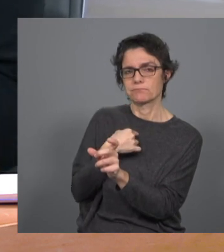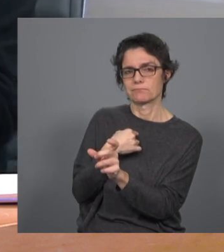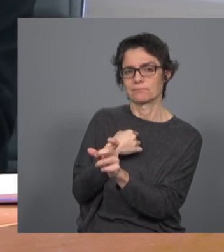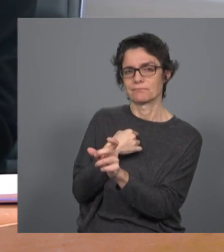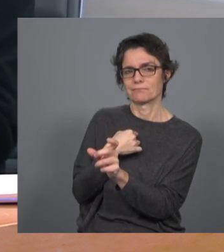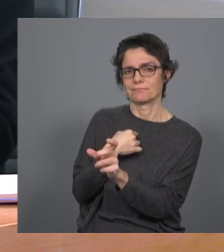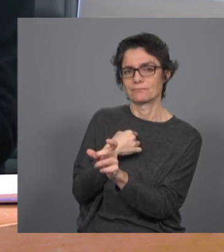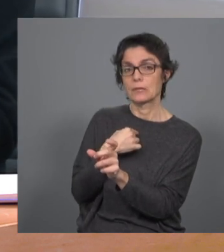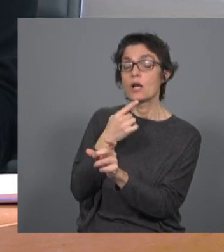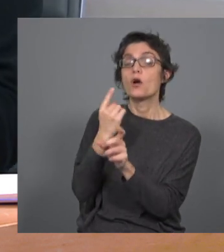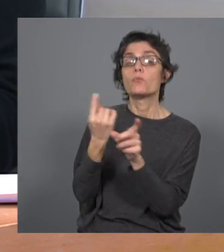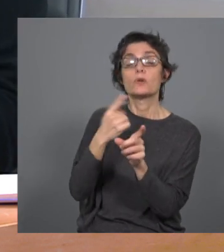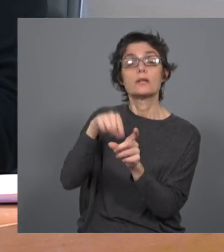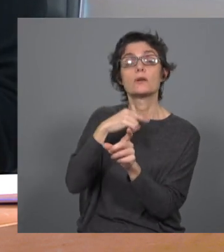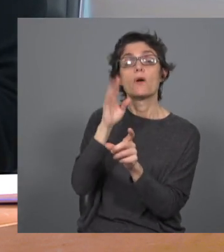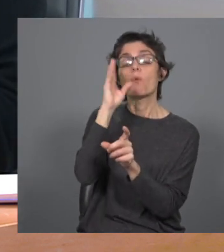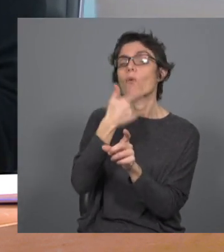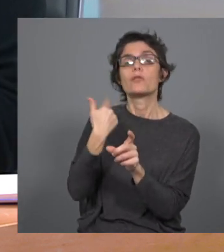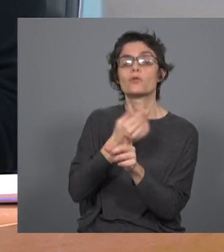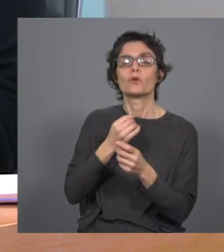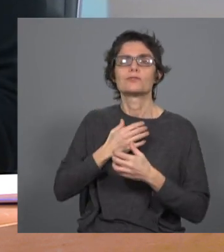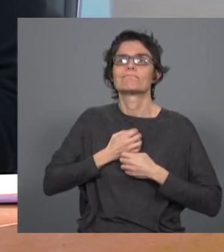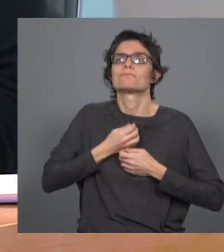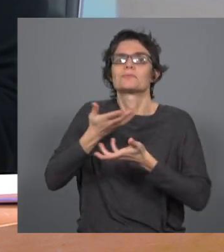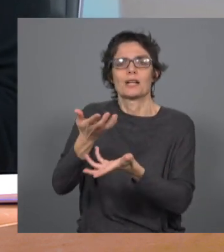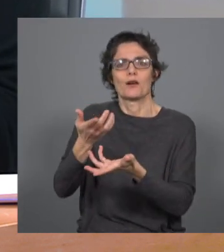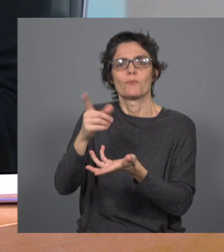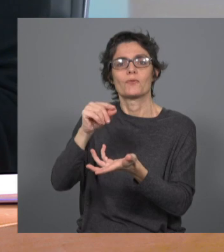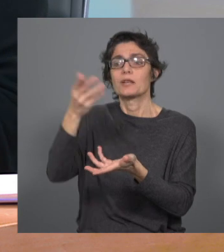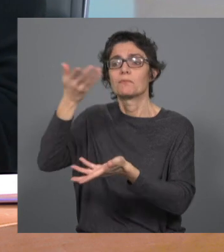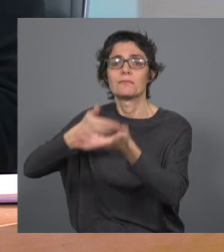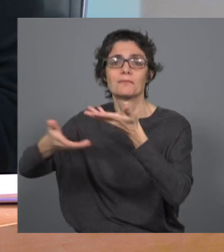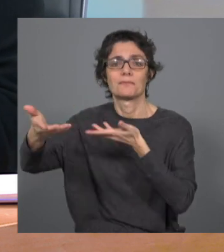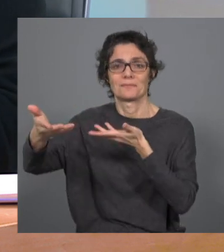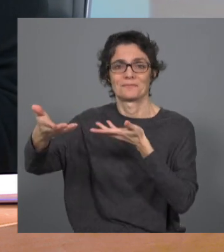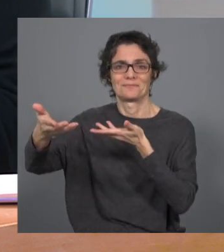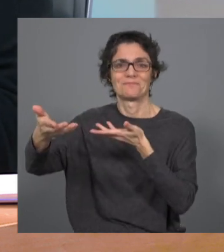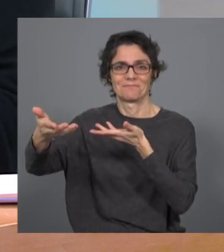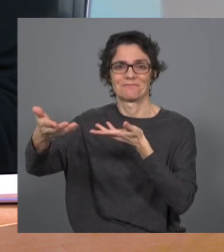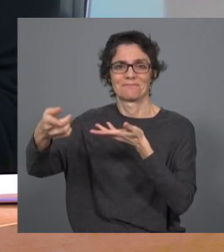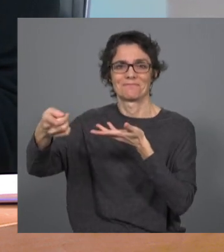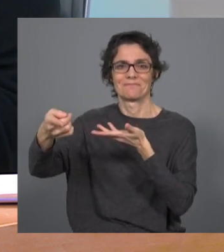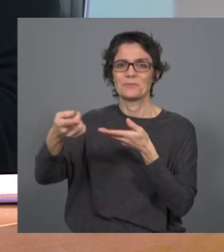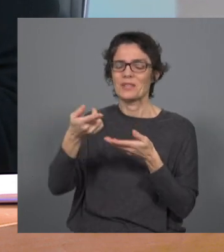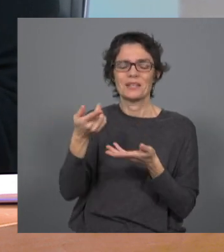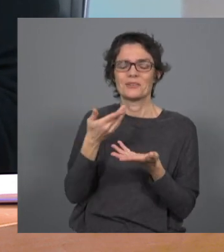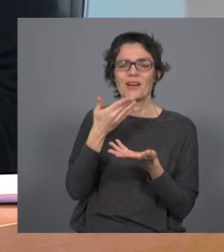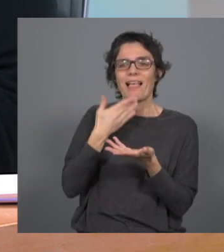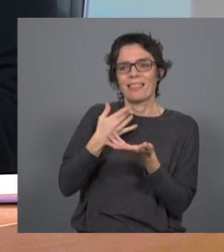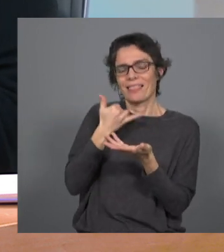porque dando-nos, nós também recebemos. Não é? E, portanto, a fé é este compromisso de vida com o outro, não está